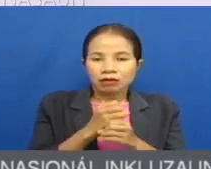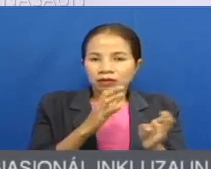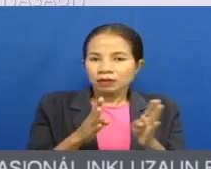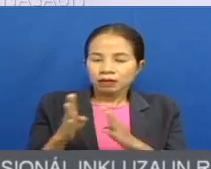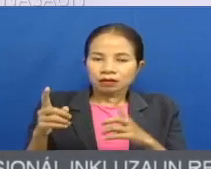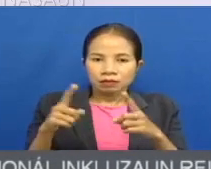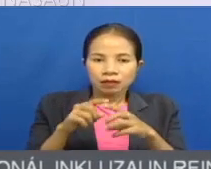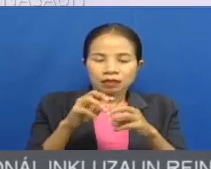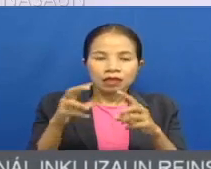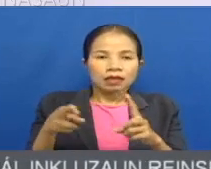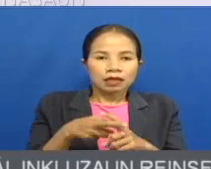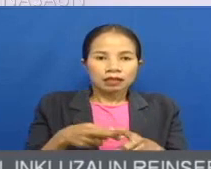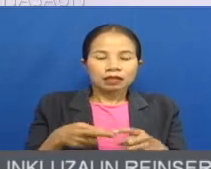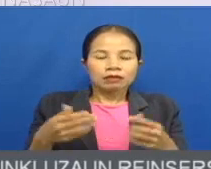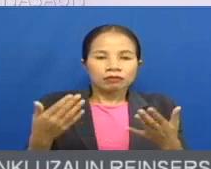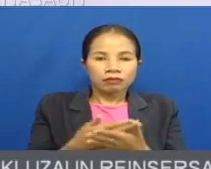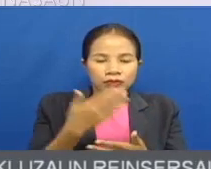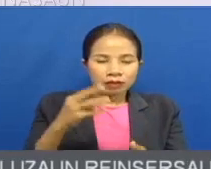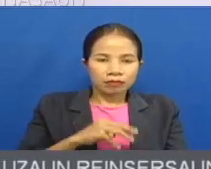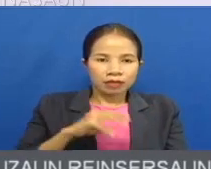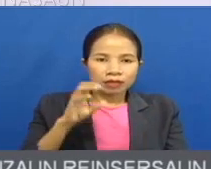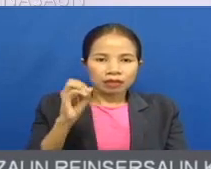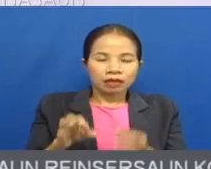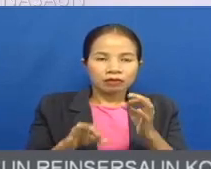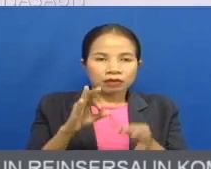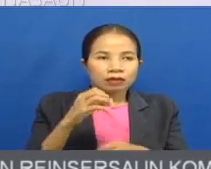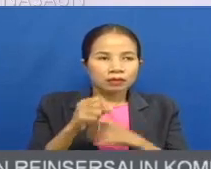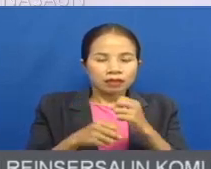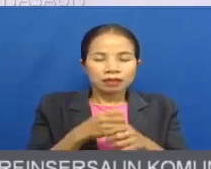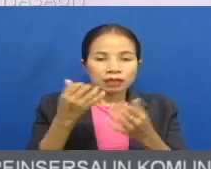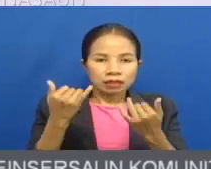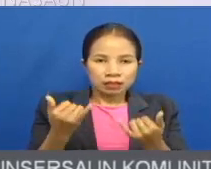para o cemitério FON e metinaro. Carico para tina ainda né?